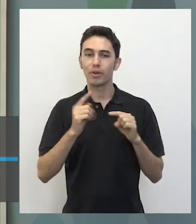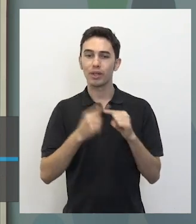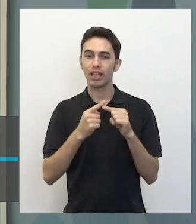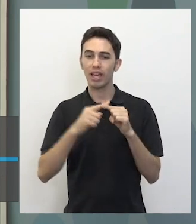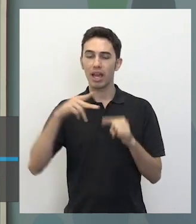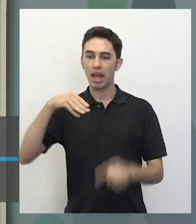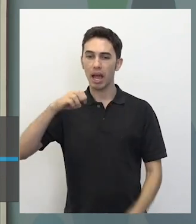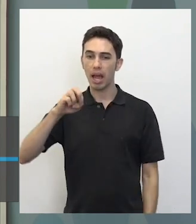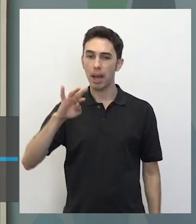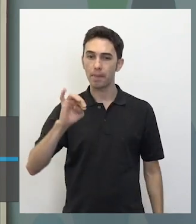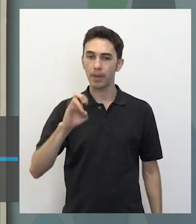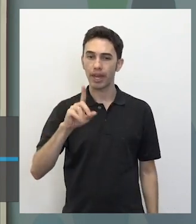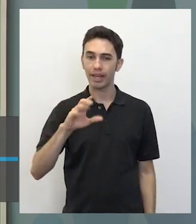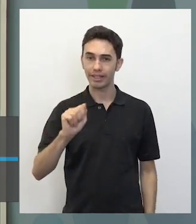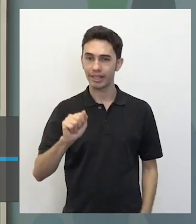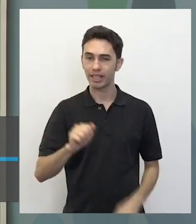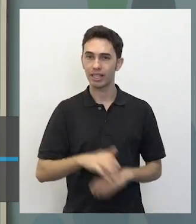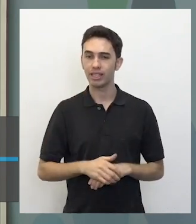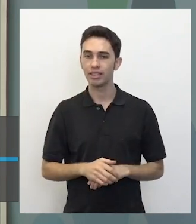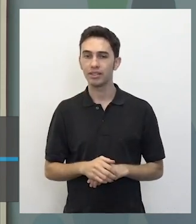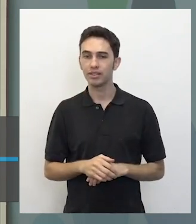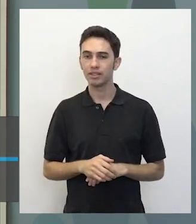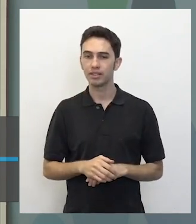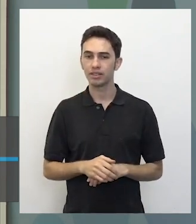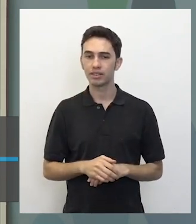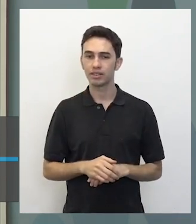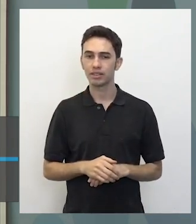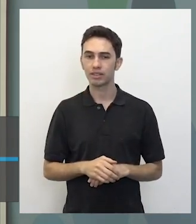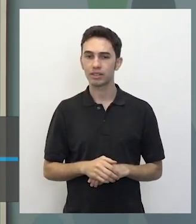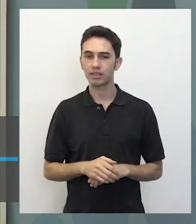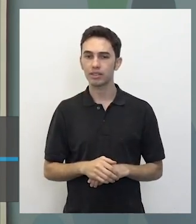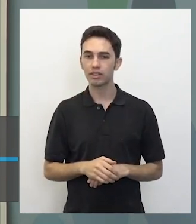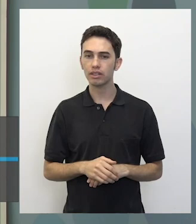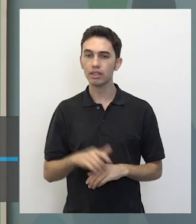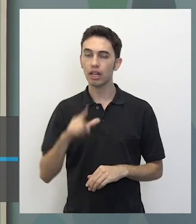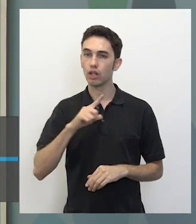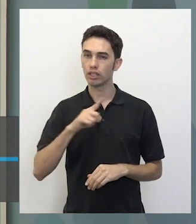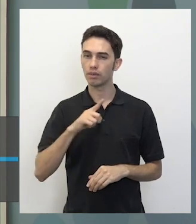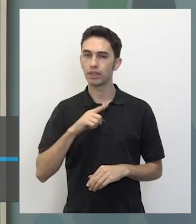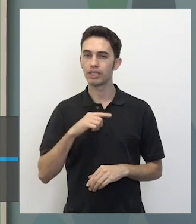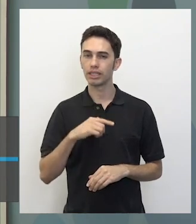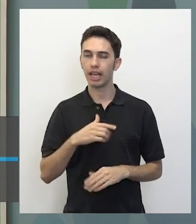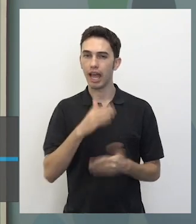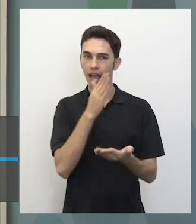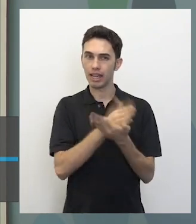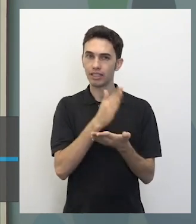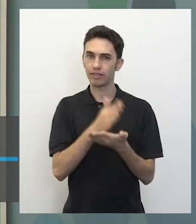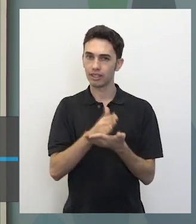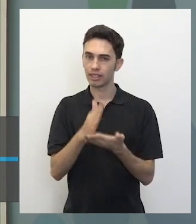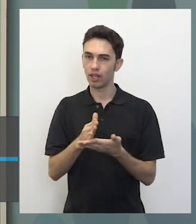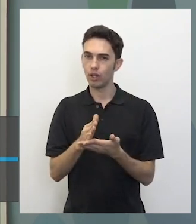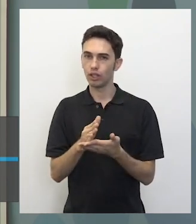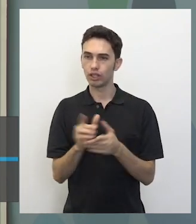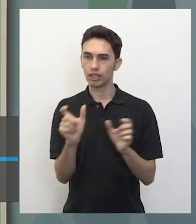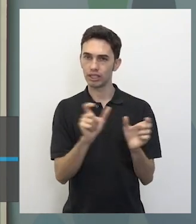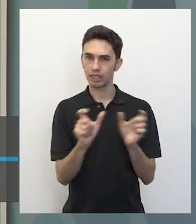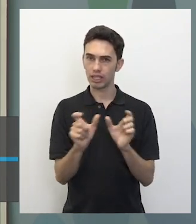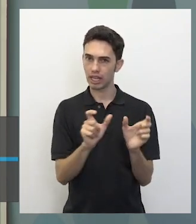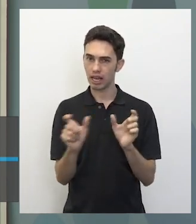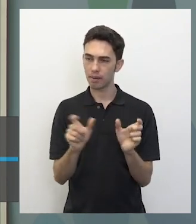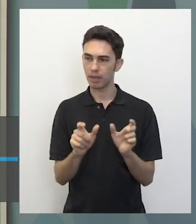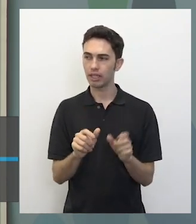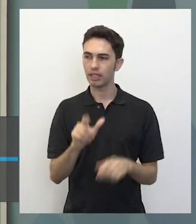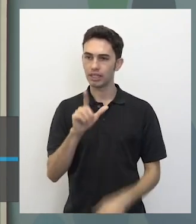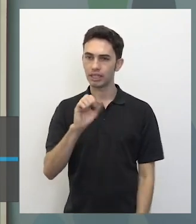métrica, deixa eu falar assim, bem por cima, tá? Nós temos a divisão de sílabas, aquela que a gente faz, você